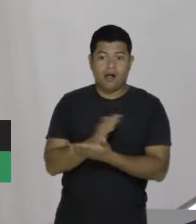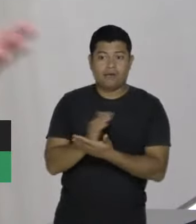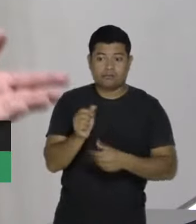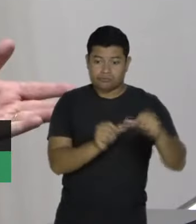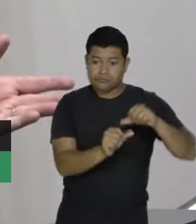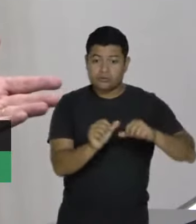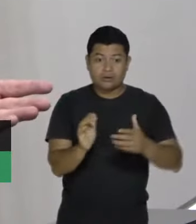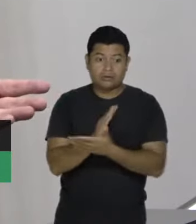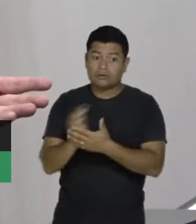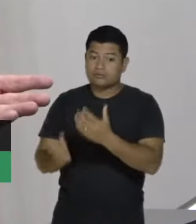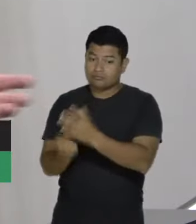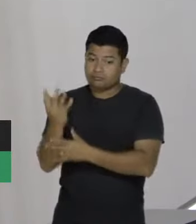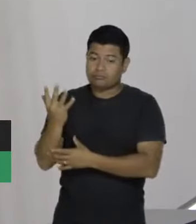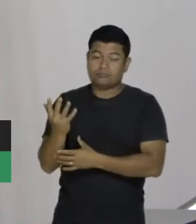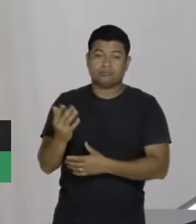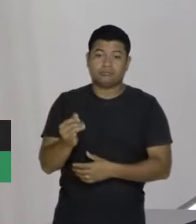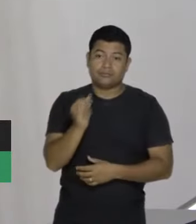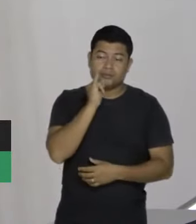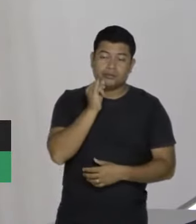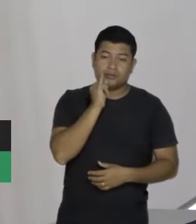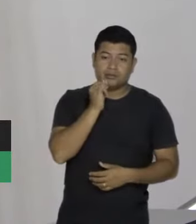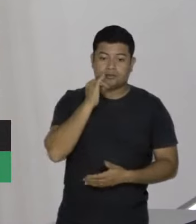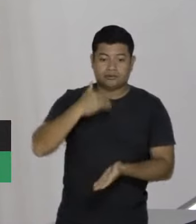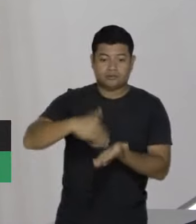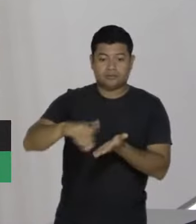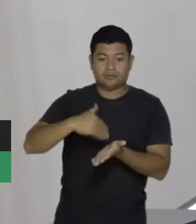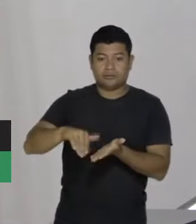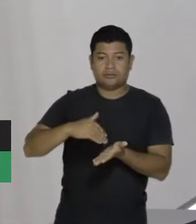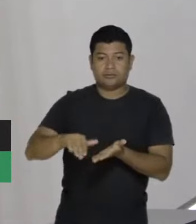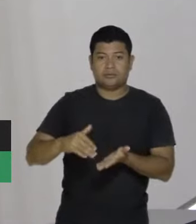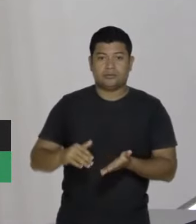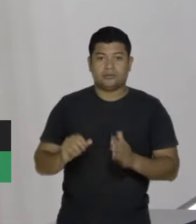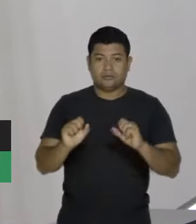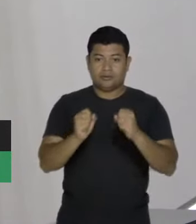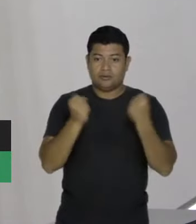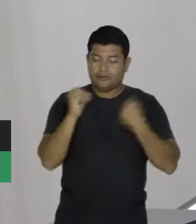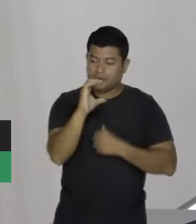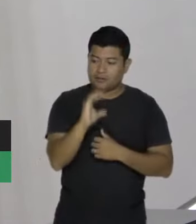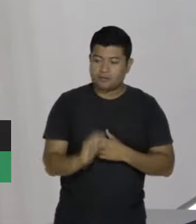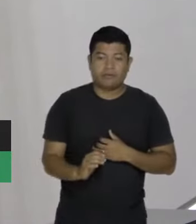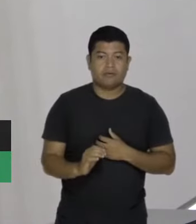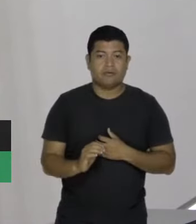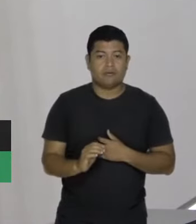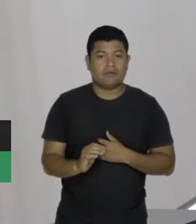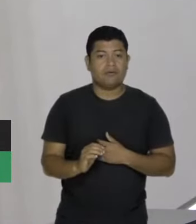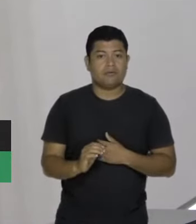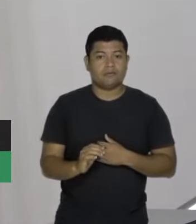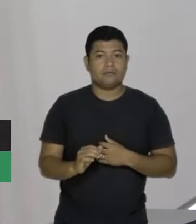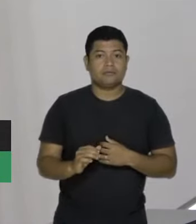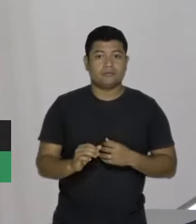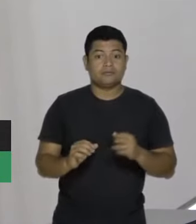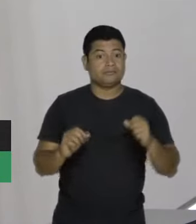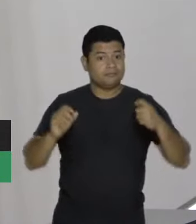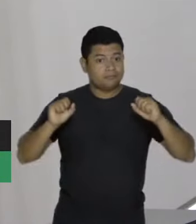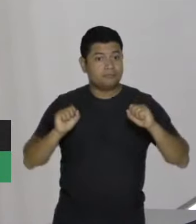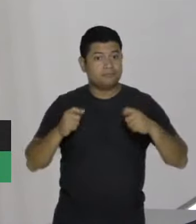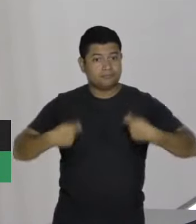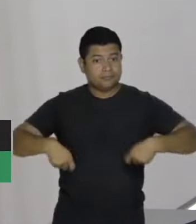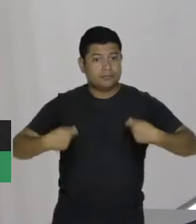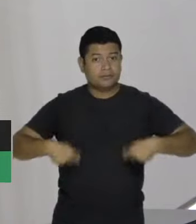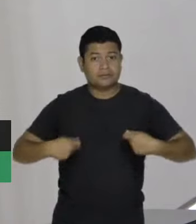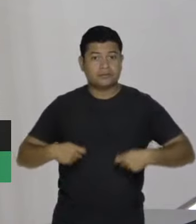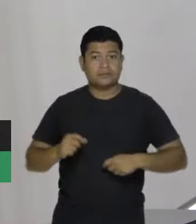Nós temos, por exemplo, uma Secretaria de Defesa Civil que tem que ser de